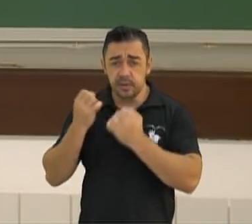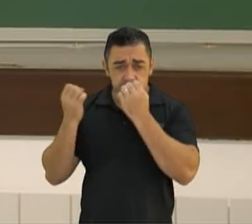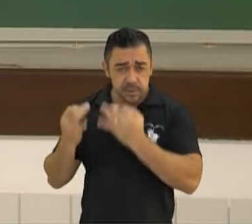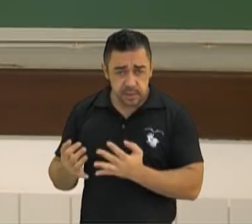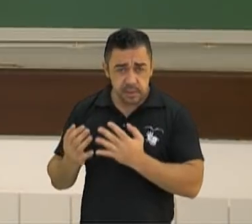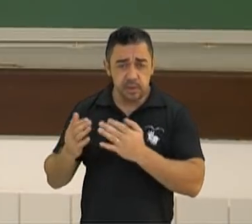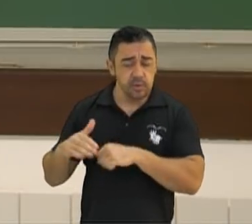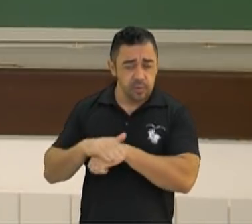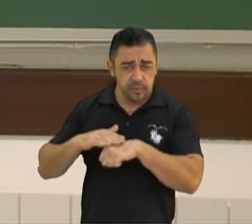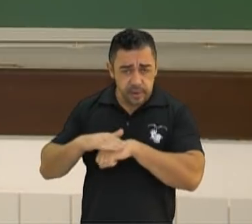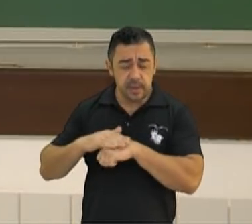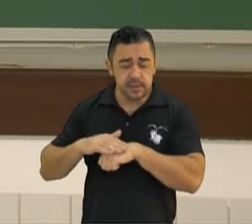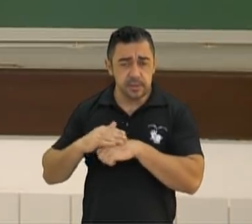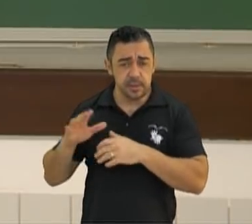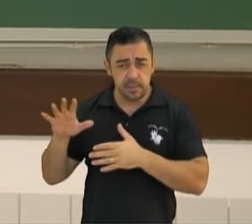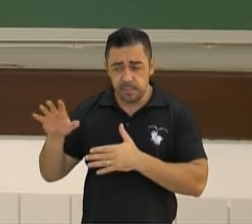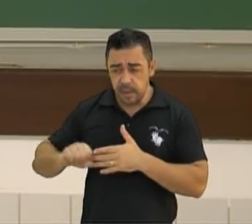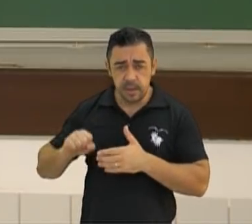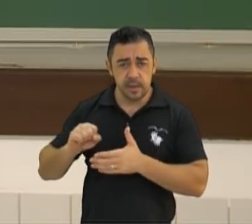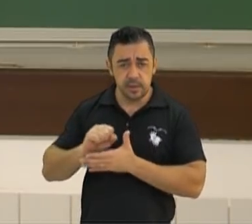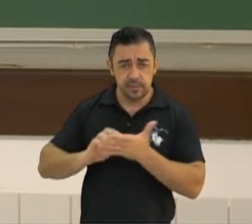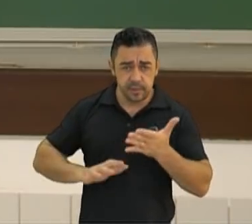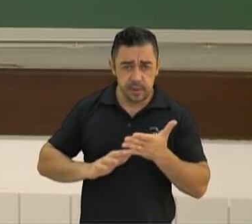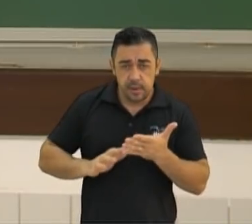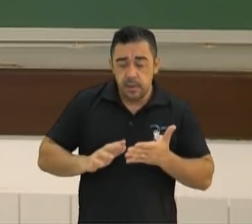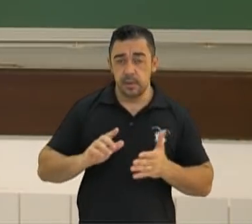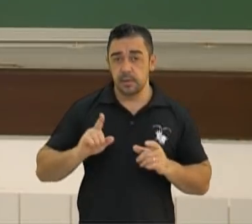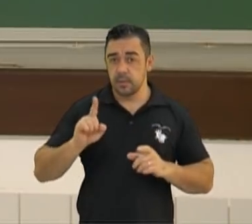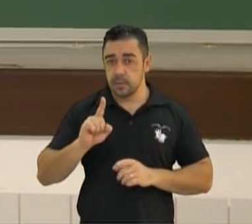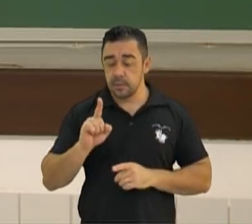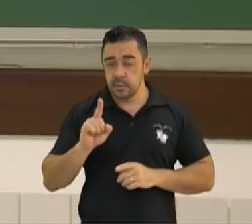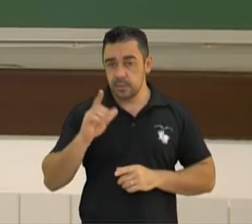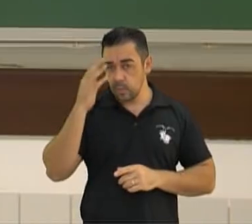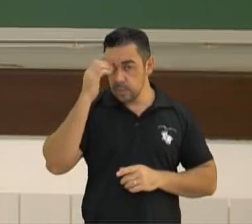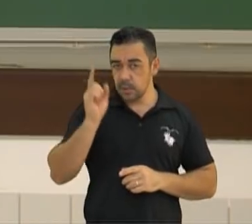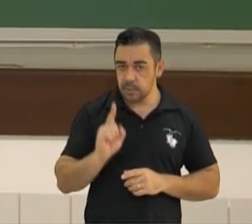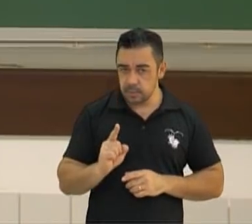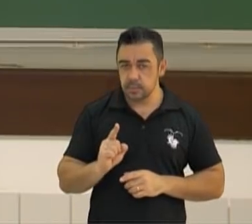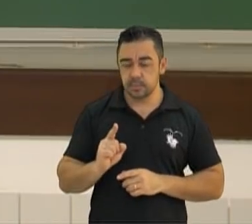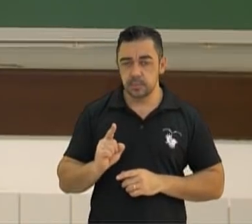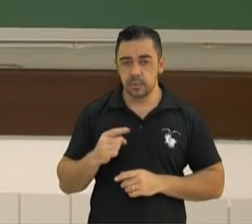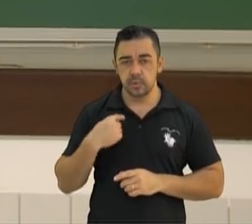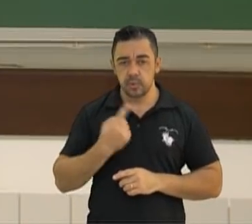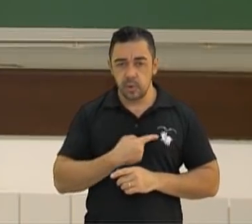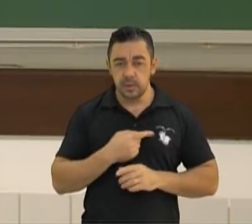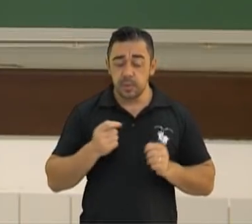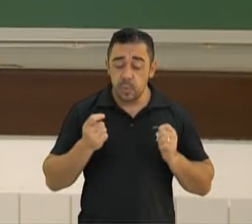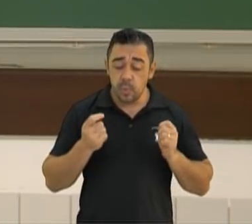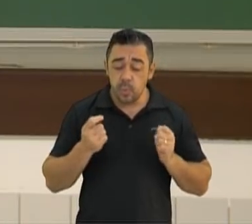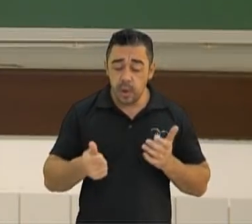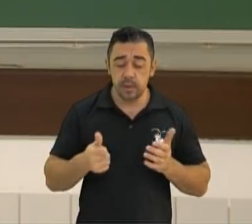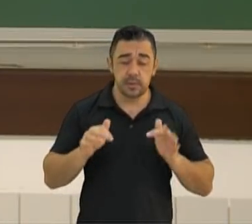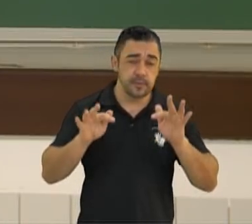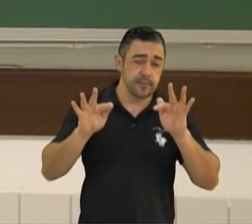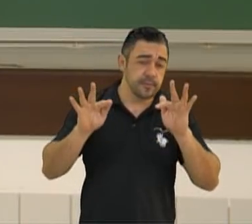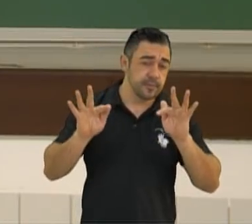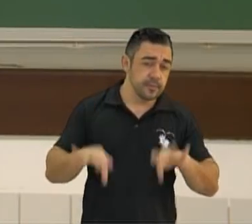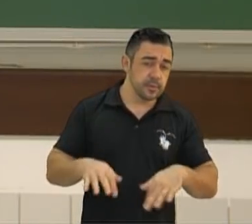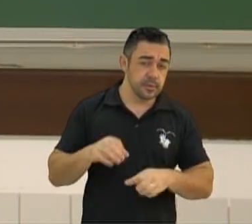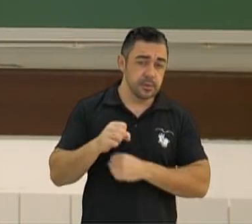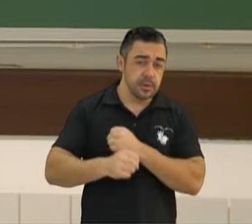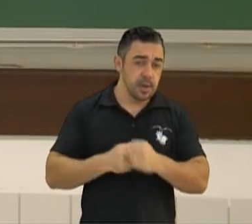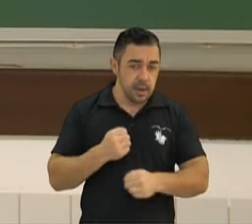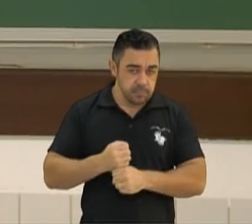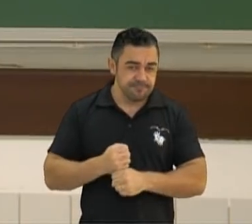a sua atividade impressa, tá? Não fique de fora. Nós estamos no final do ano letivo, então é importante que